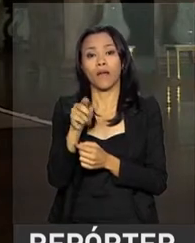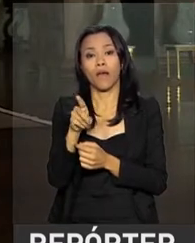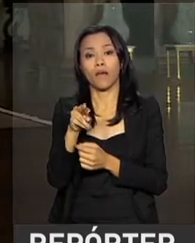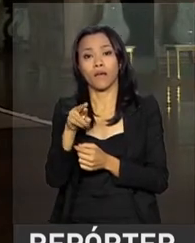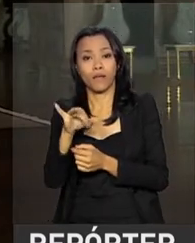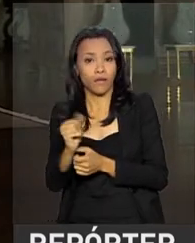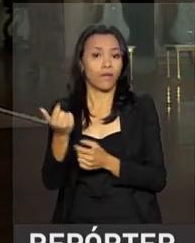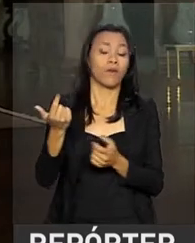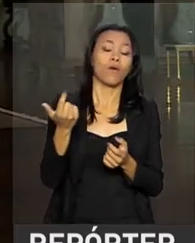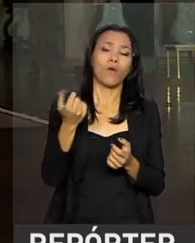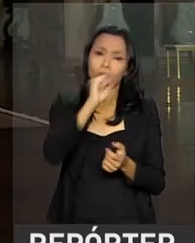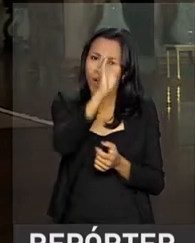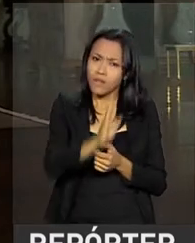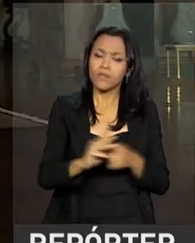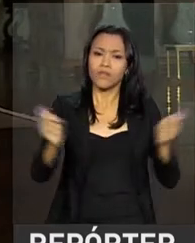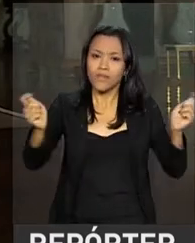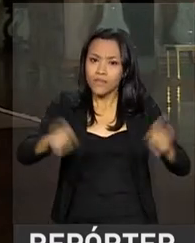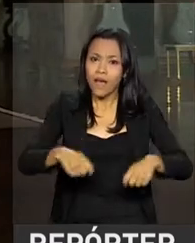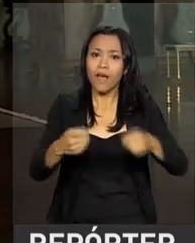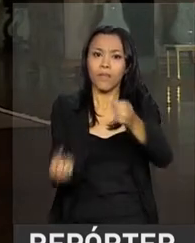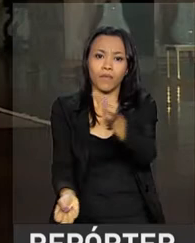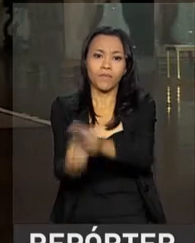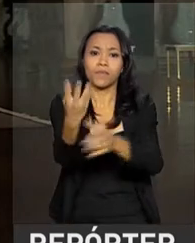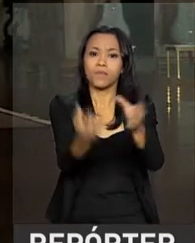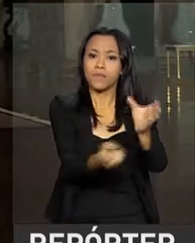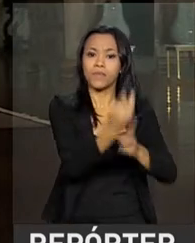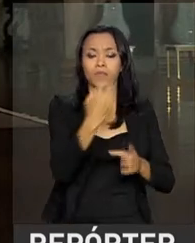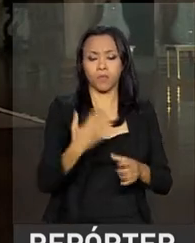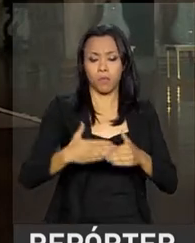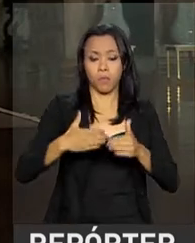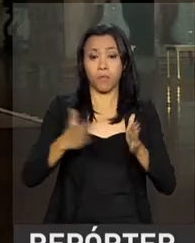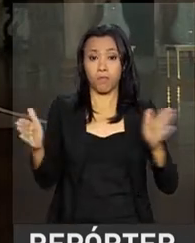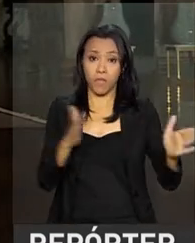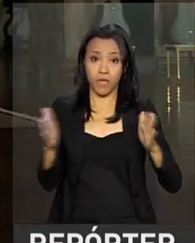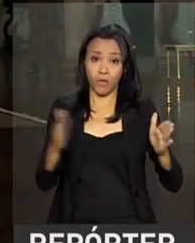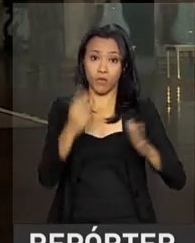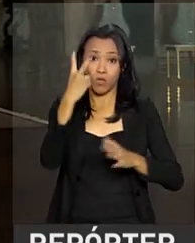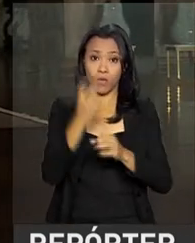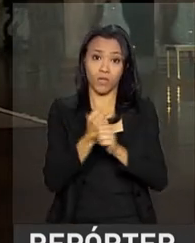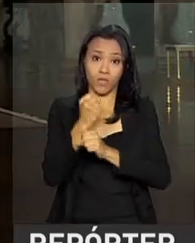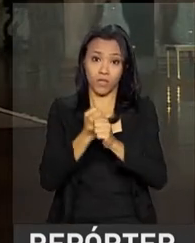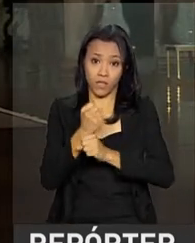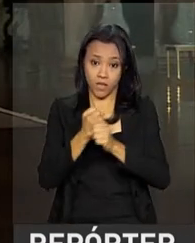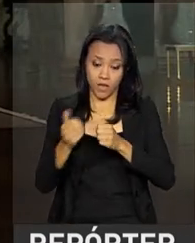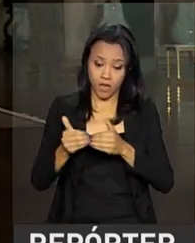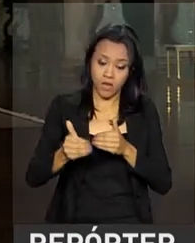o Brasil tem capacidade de gerar, nos próximos 2 anos, 2